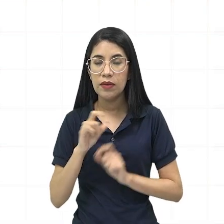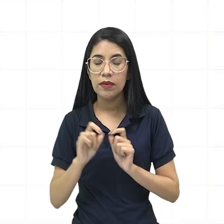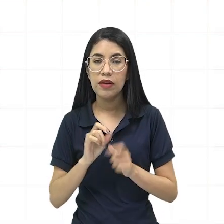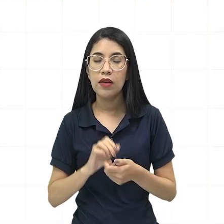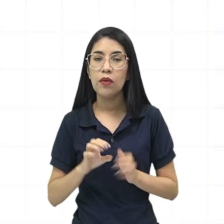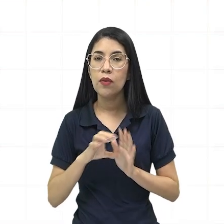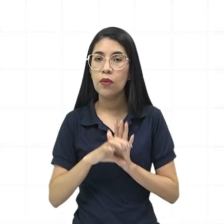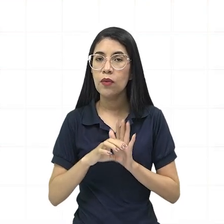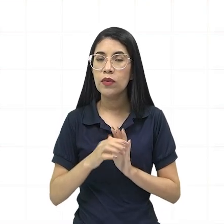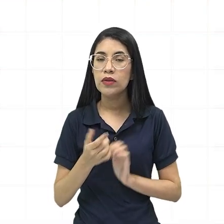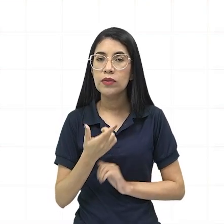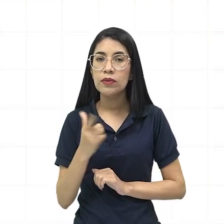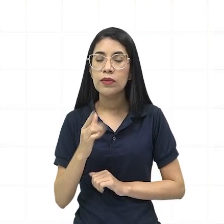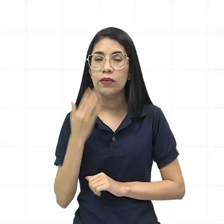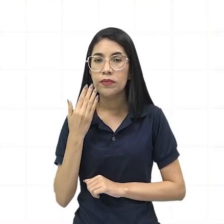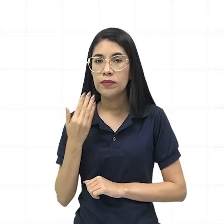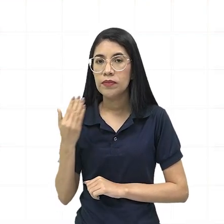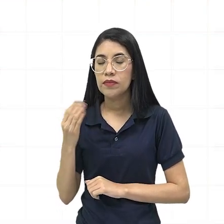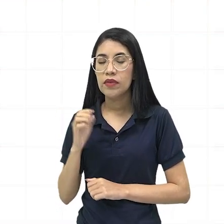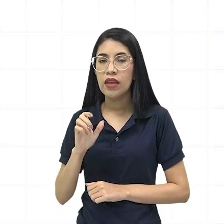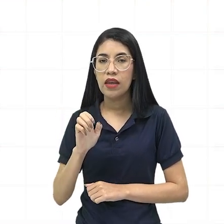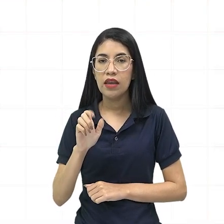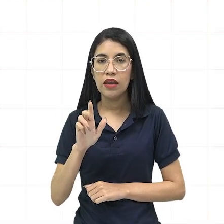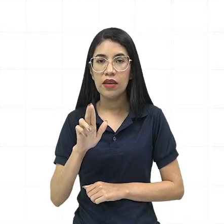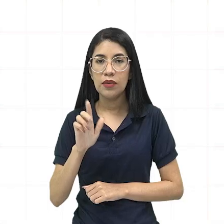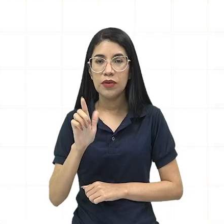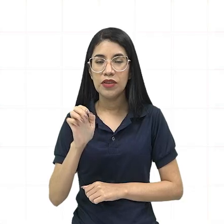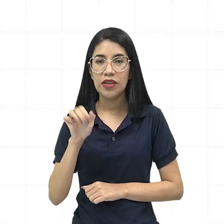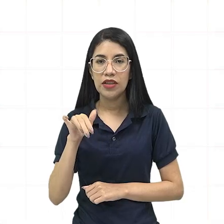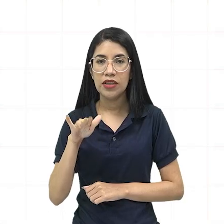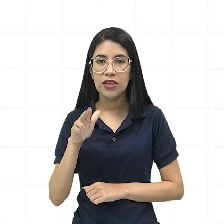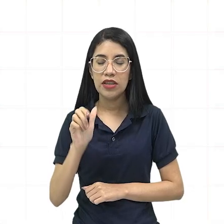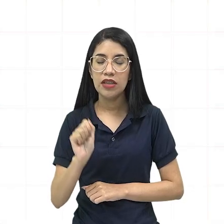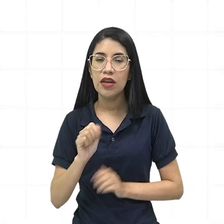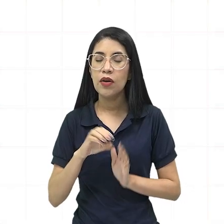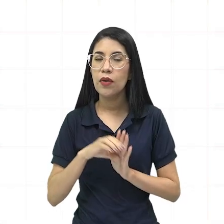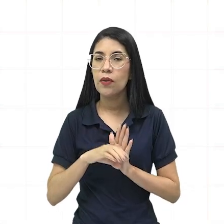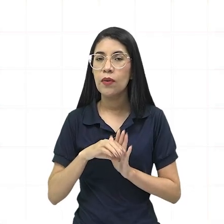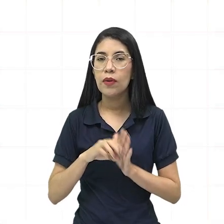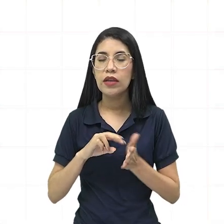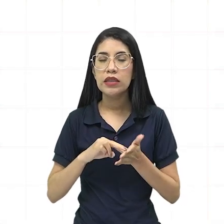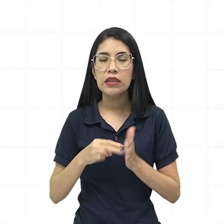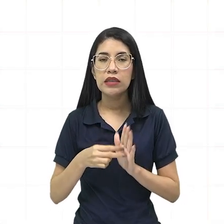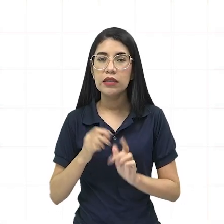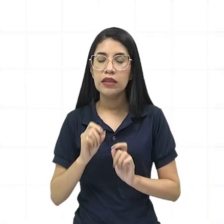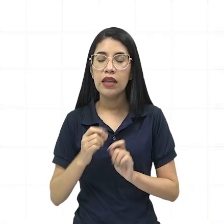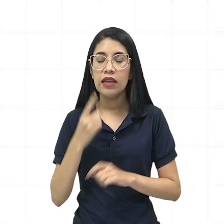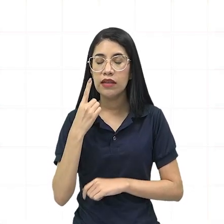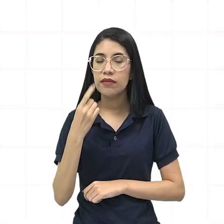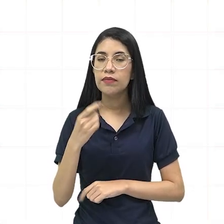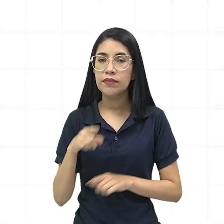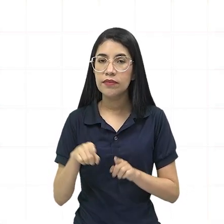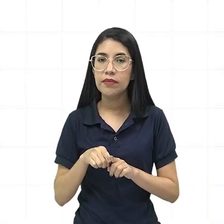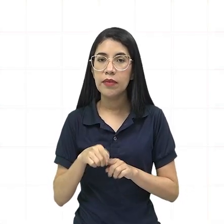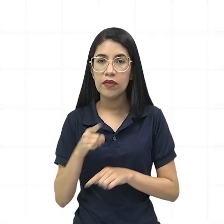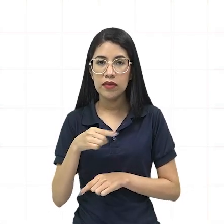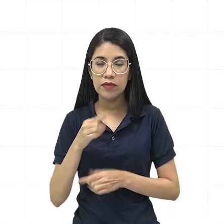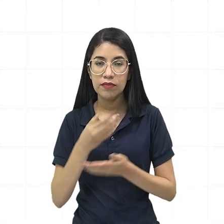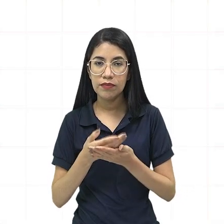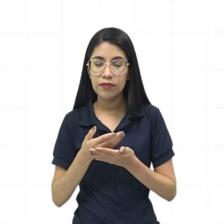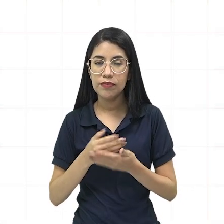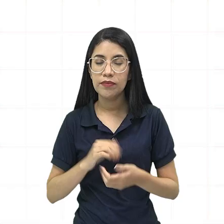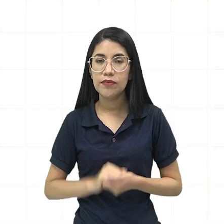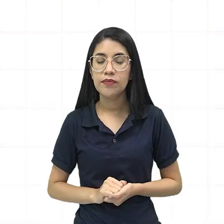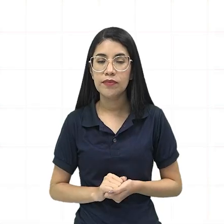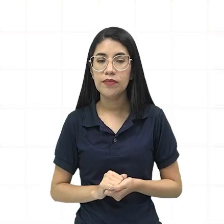próximo conceito, que é o conceito de eugenia. Esse conceito aqui, ele é bastante interessante, tá bom, alunos?